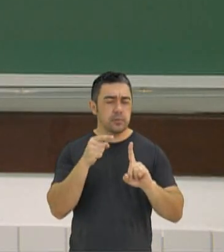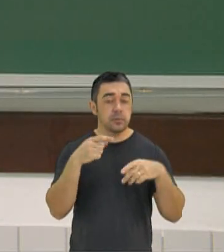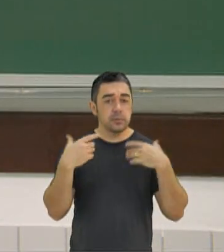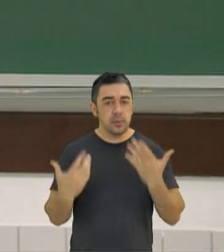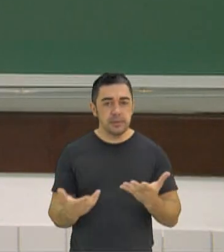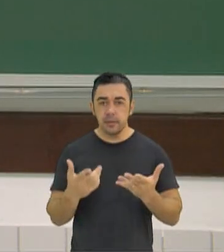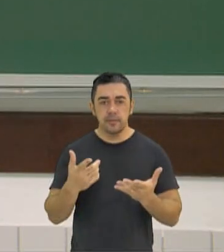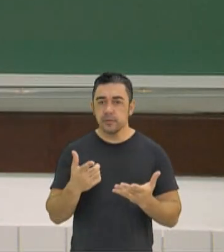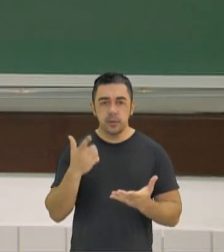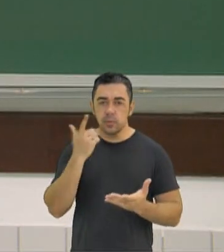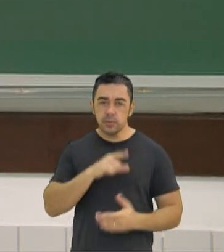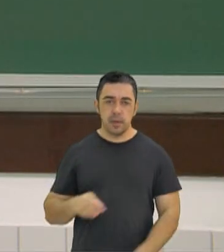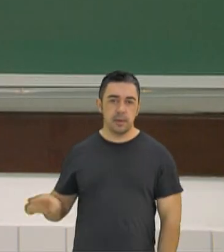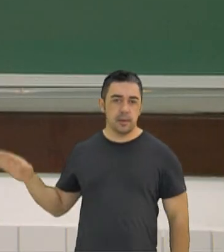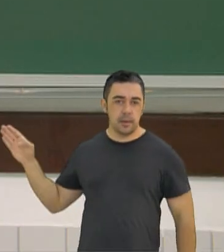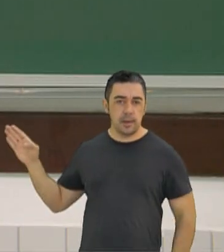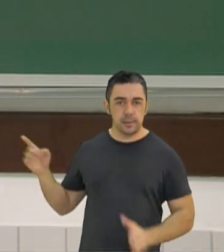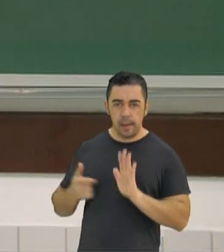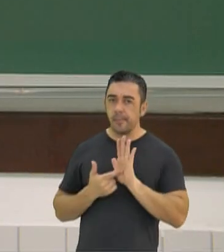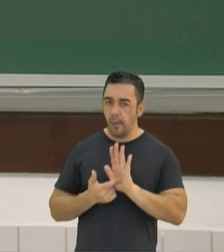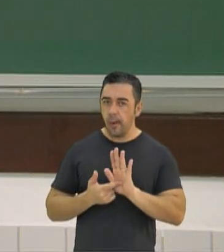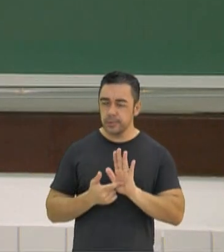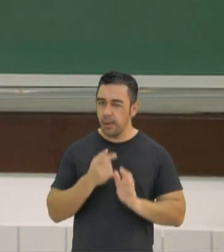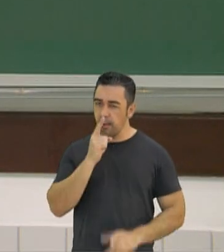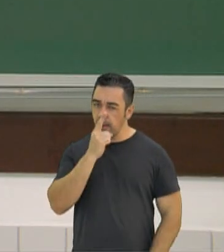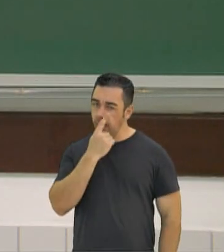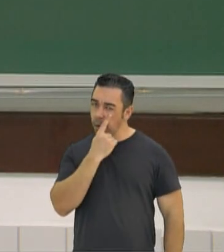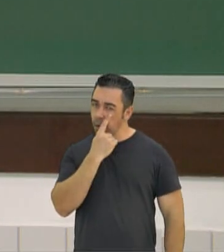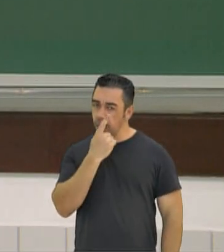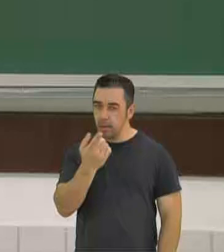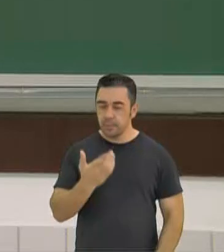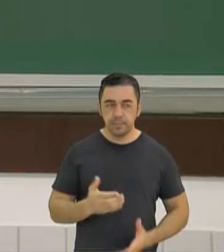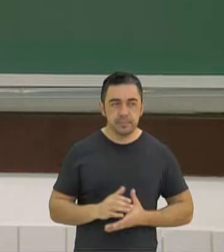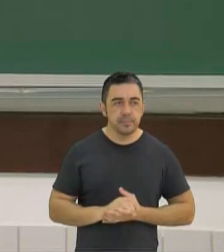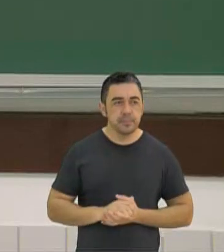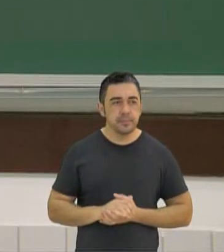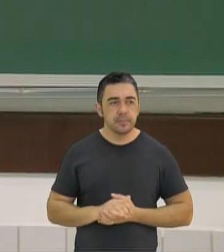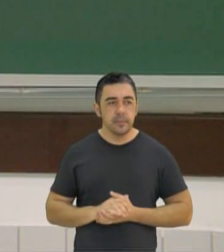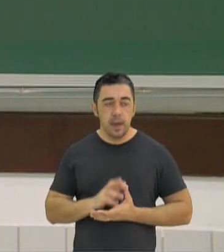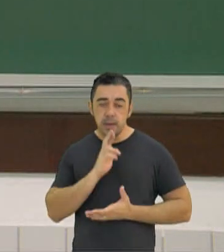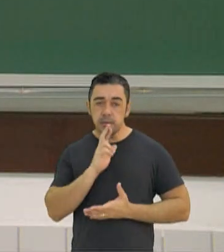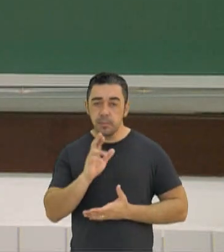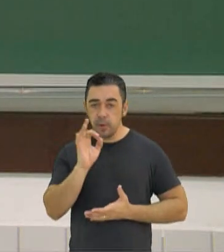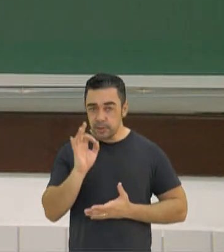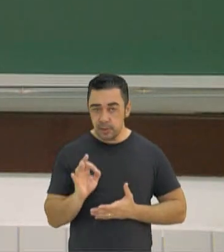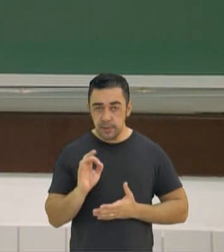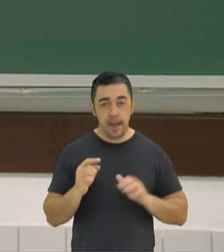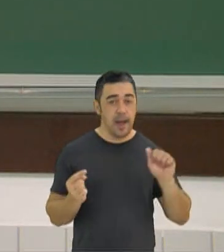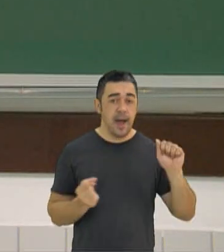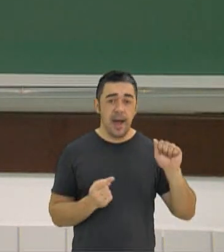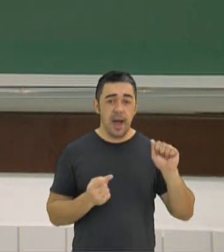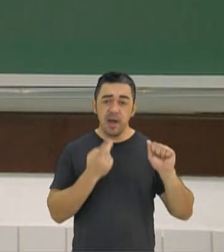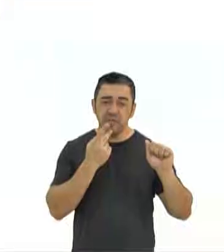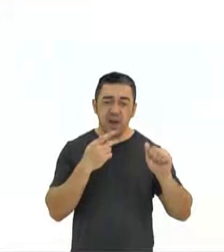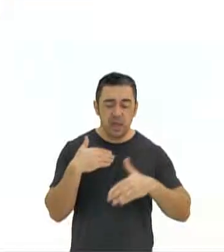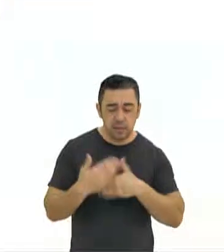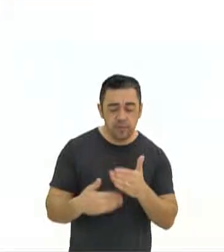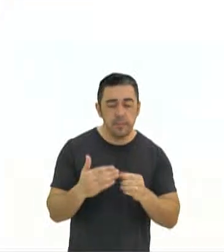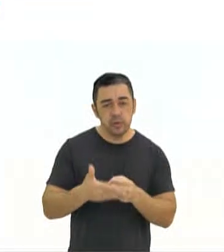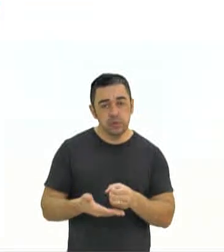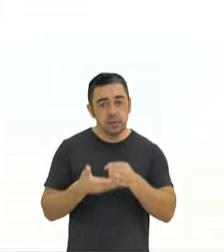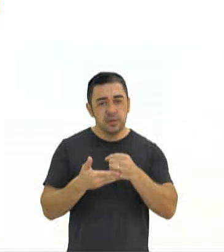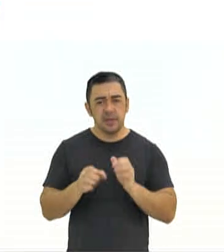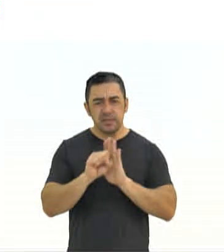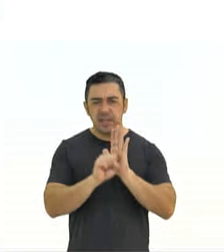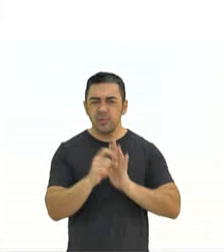em pegadinhas como é o que aparece aqui na questão. Vamos efetivamente respondê-la. Diz assim, na letra A fala sobre o desenvolvimento sustentável no